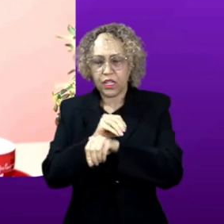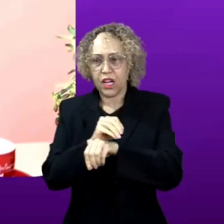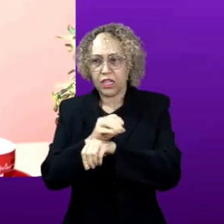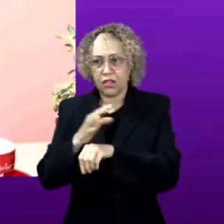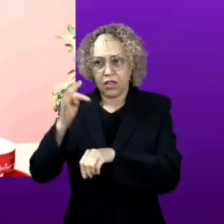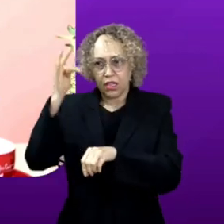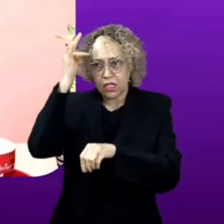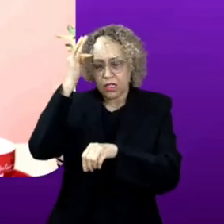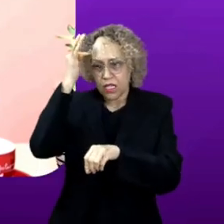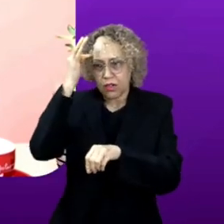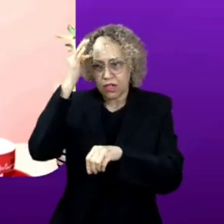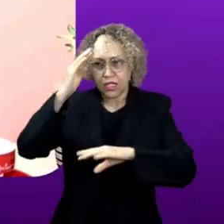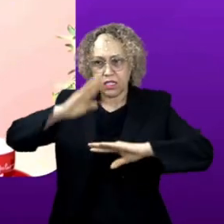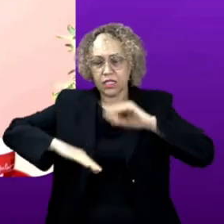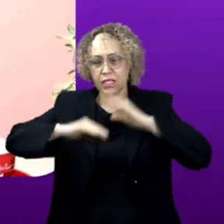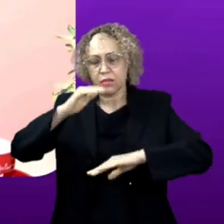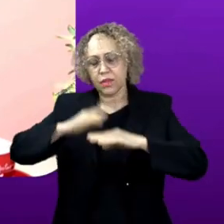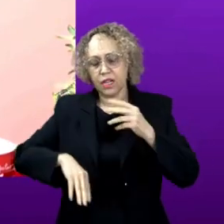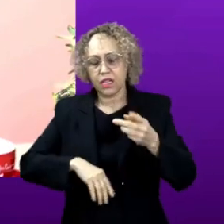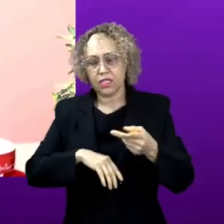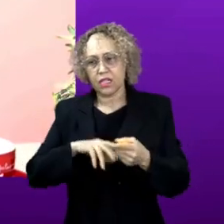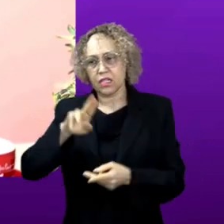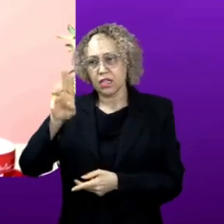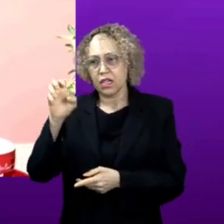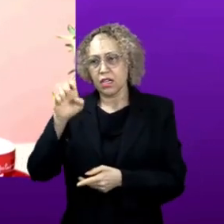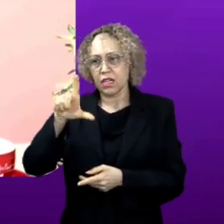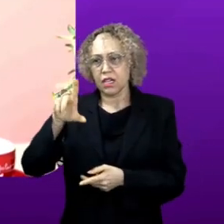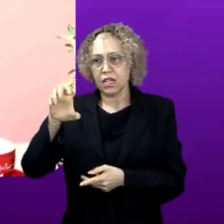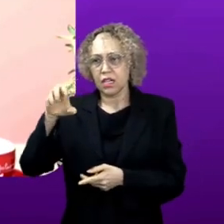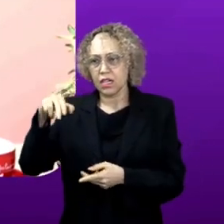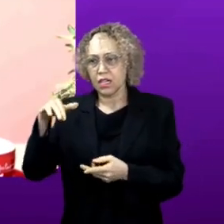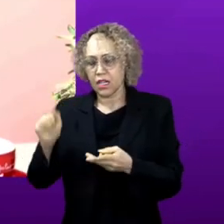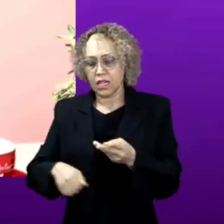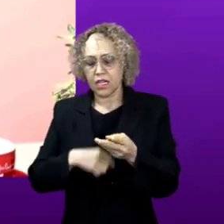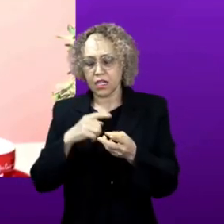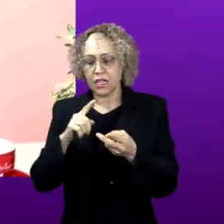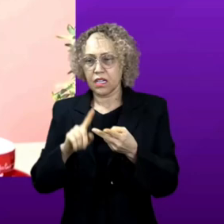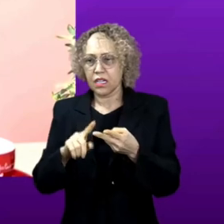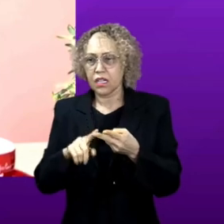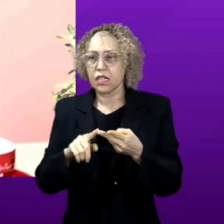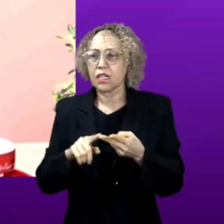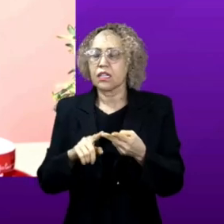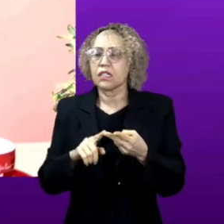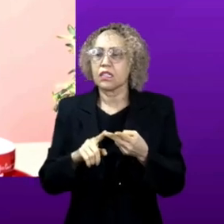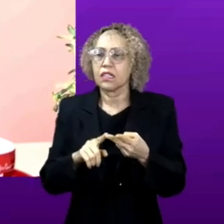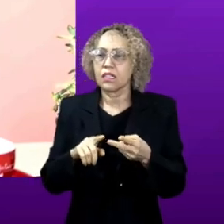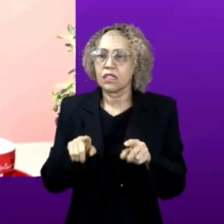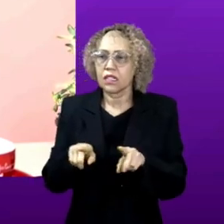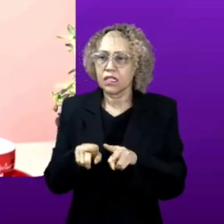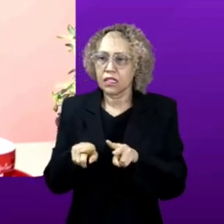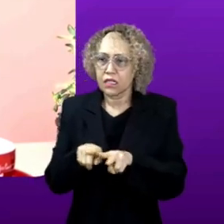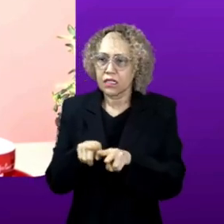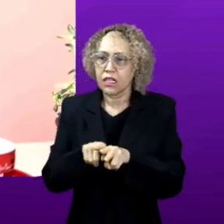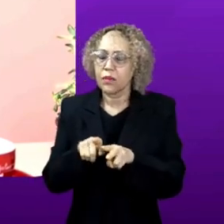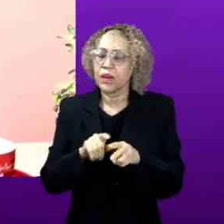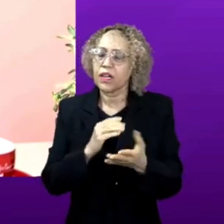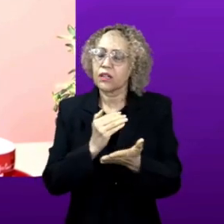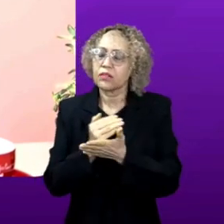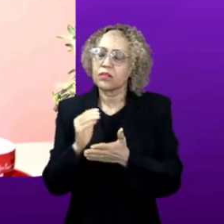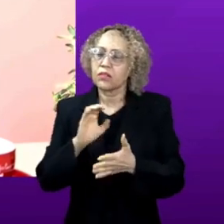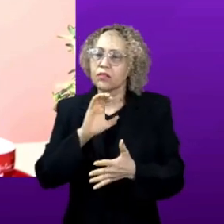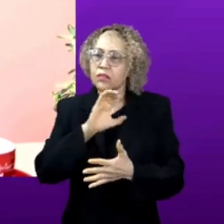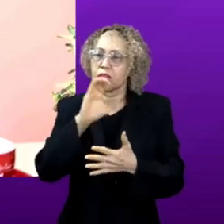da Helena Hirata. O outro livro é da Elizabeth Lobo, que eu já citei aqui no início, que é A Classe Operária Tem